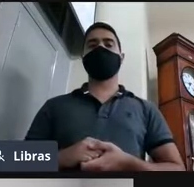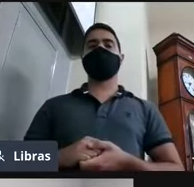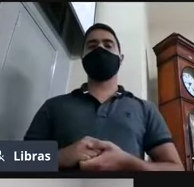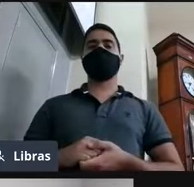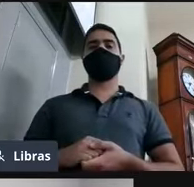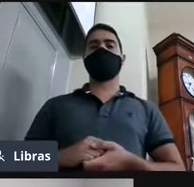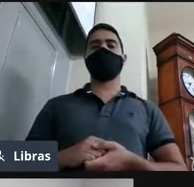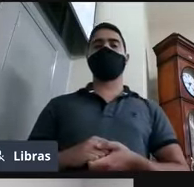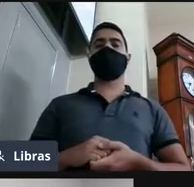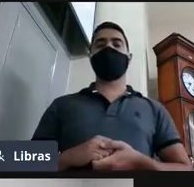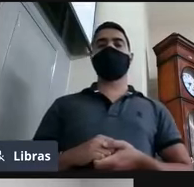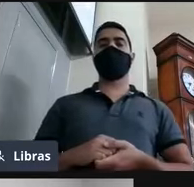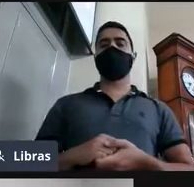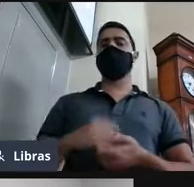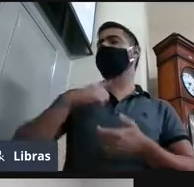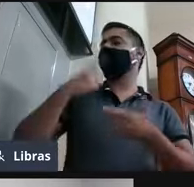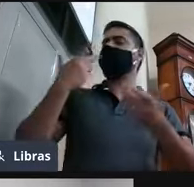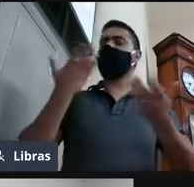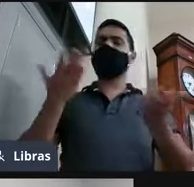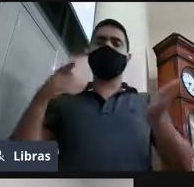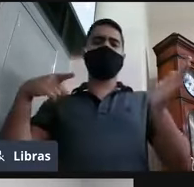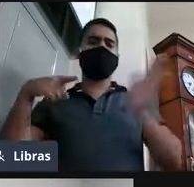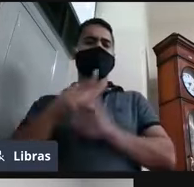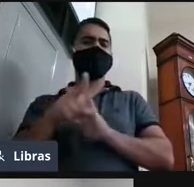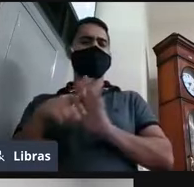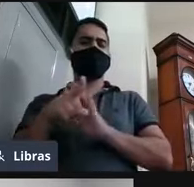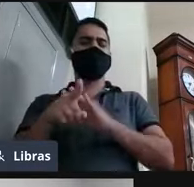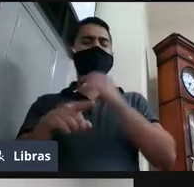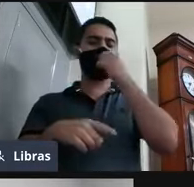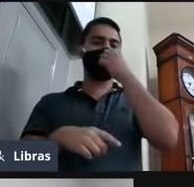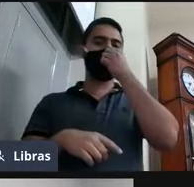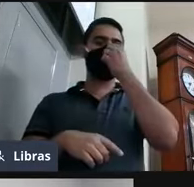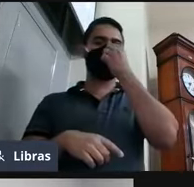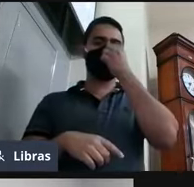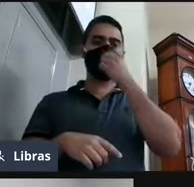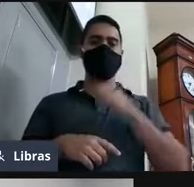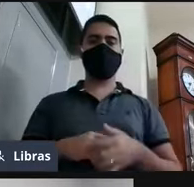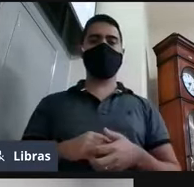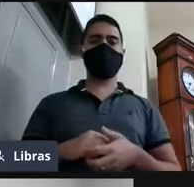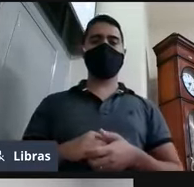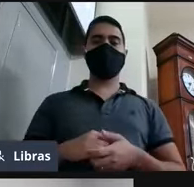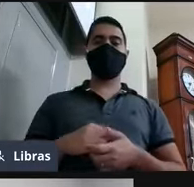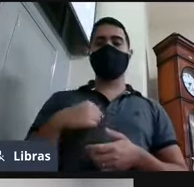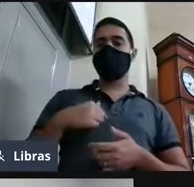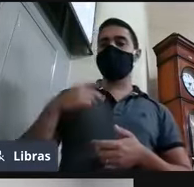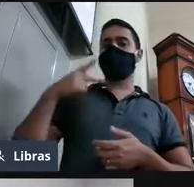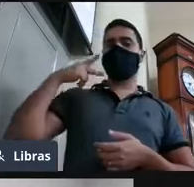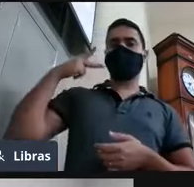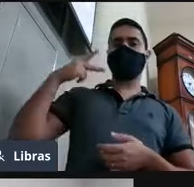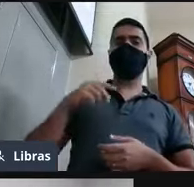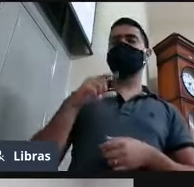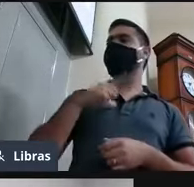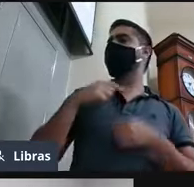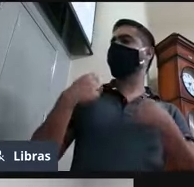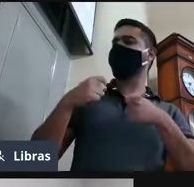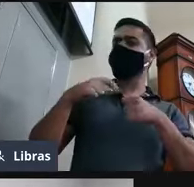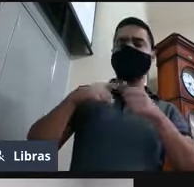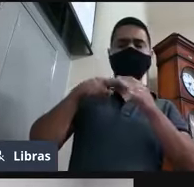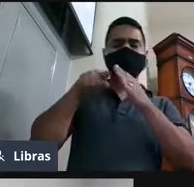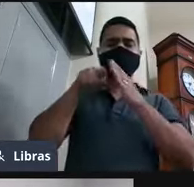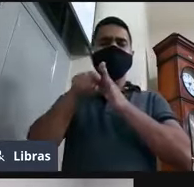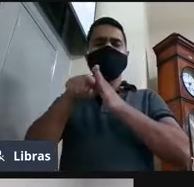passemos ao questionamento. Da legitimidade ativa. O requerente, na qualidade de vereador pelo voto soberano, tem o dever da obrigação de